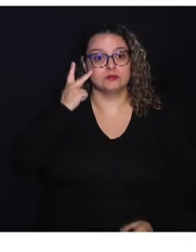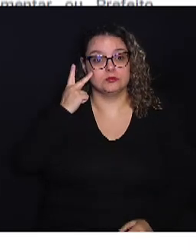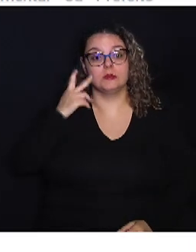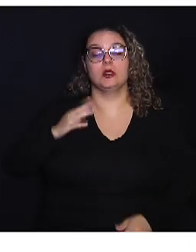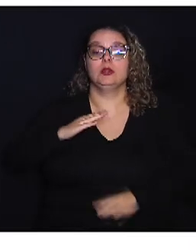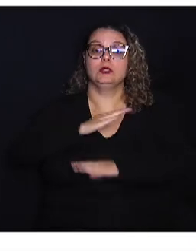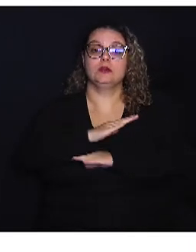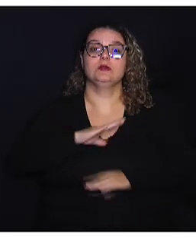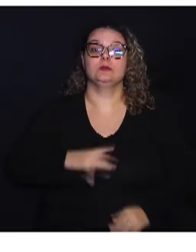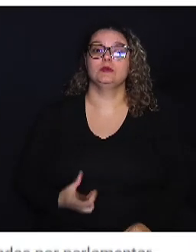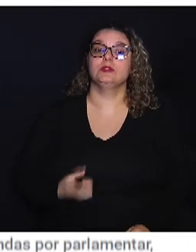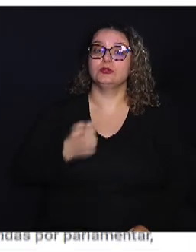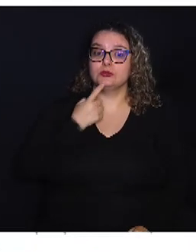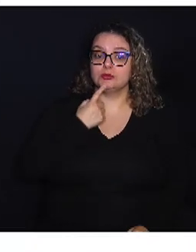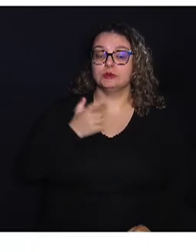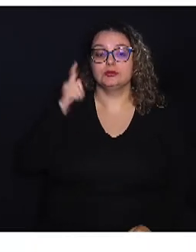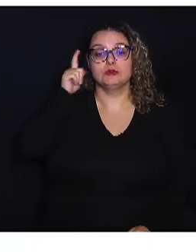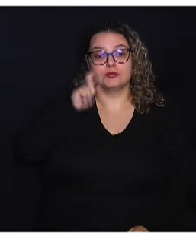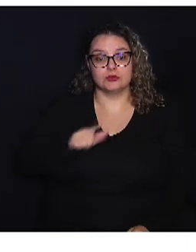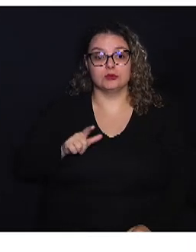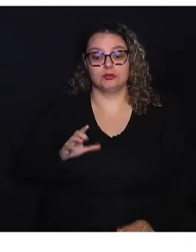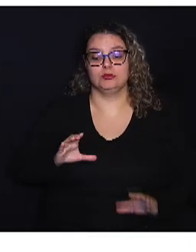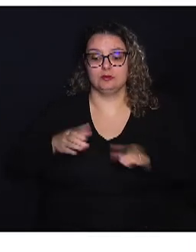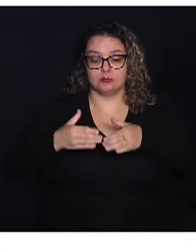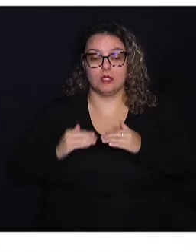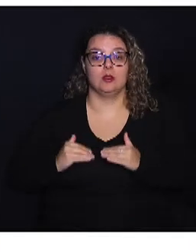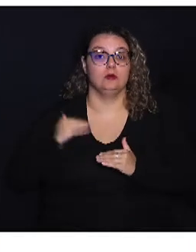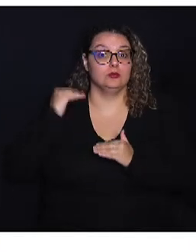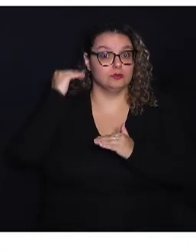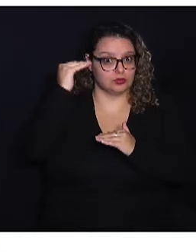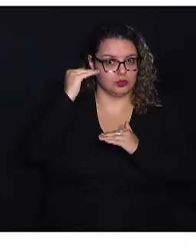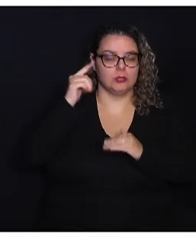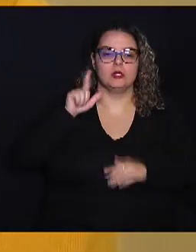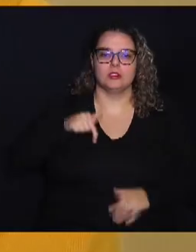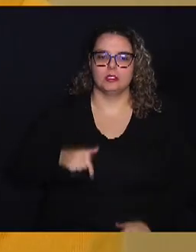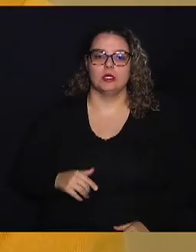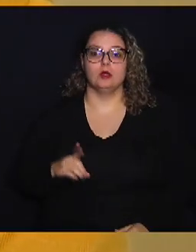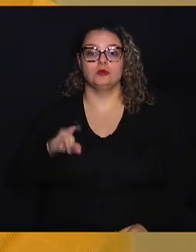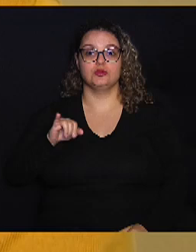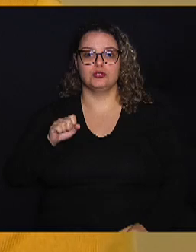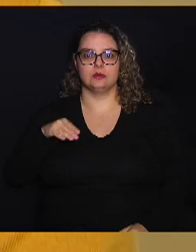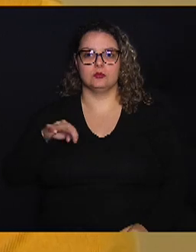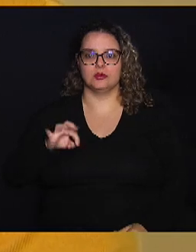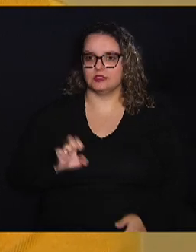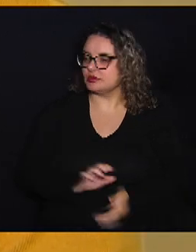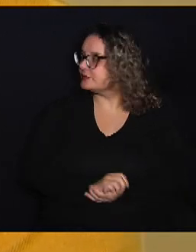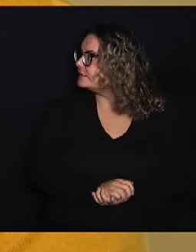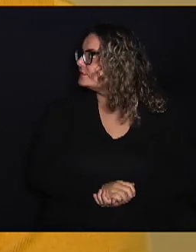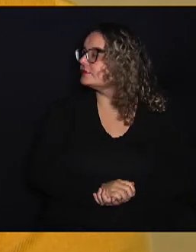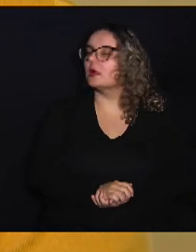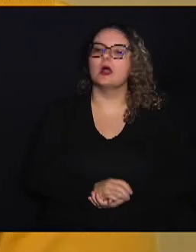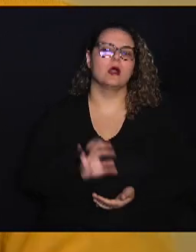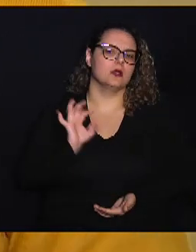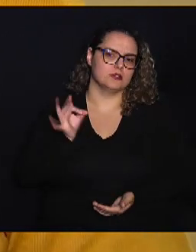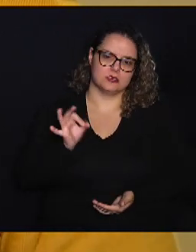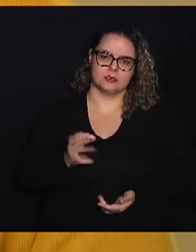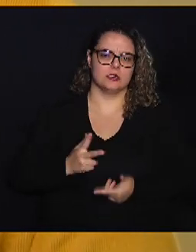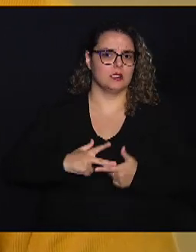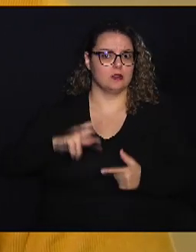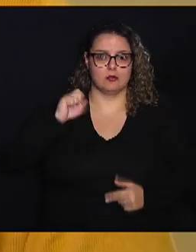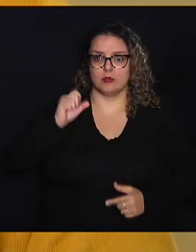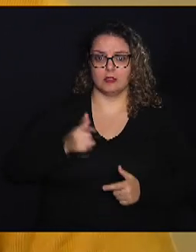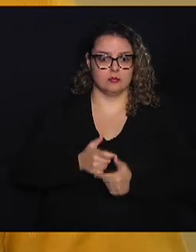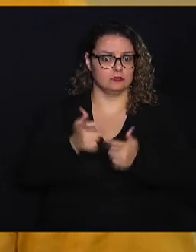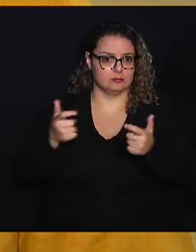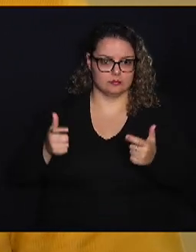de Campinas alcançou a categoria máxima, que é o nível diamante. Sem dúvida é uma grande conquista ter essa aprovação. É